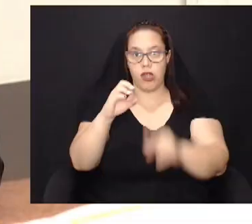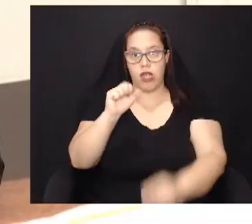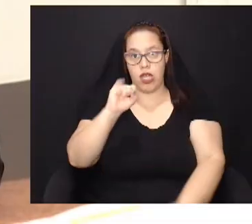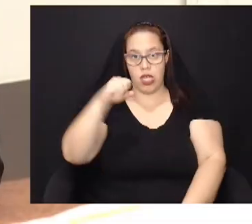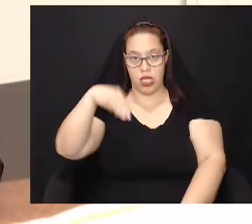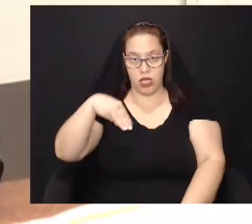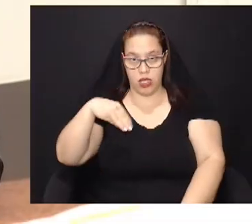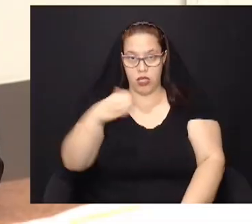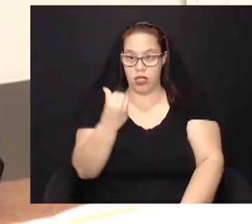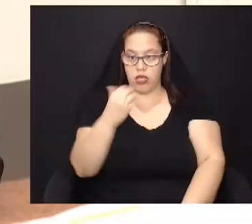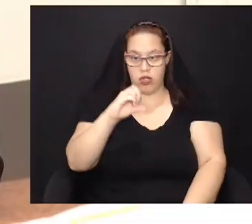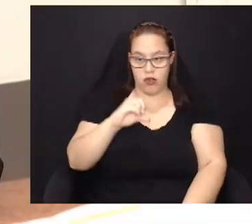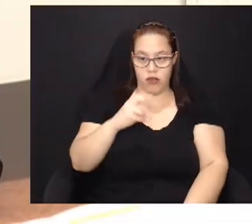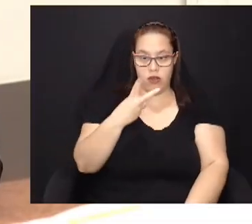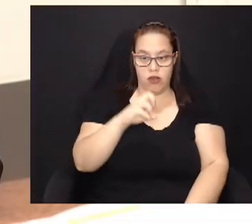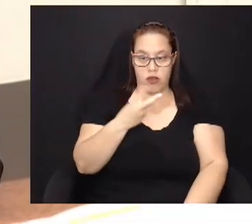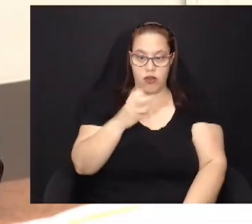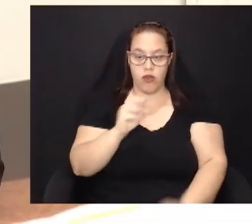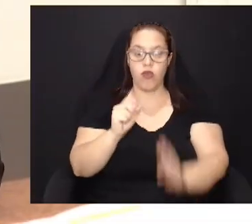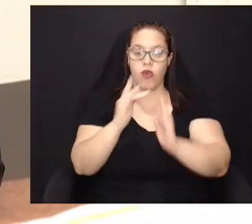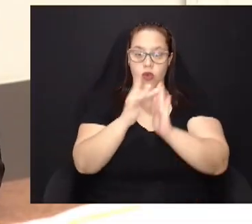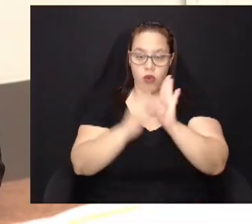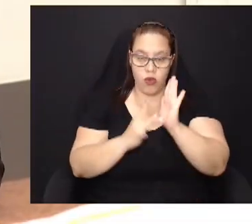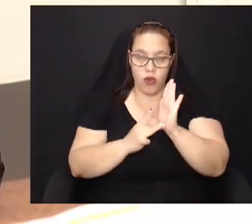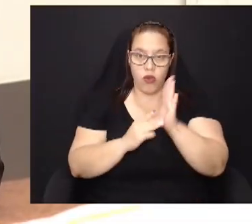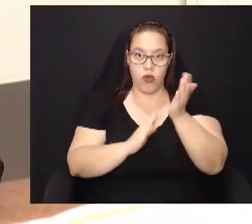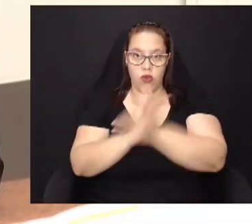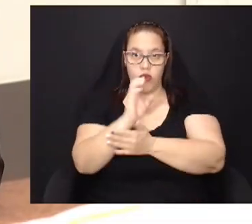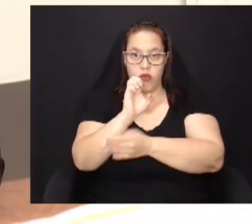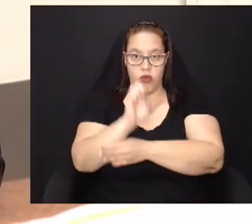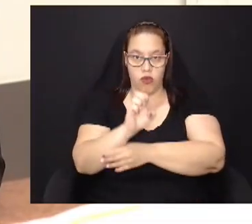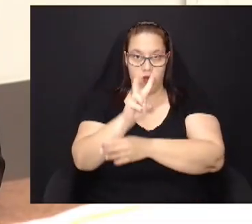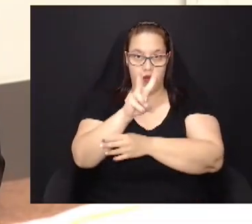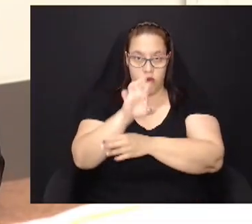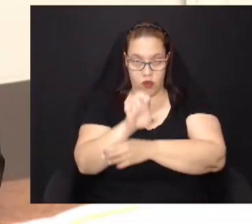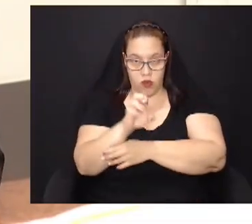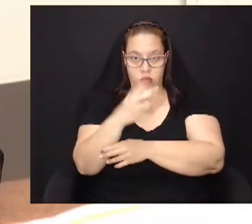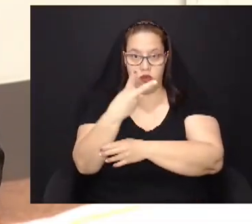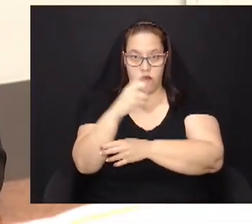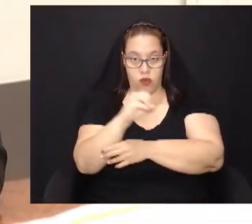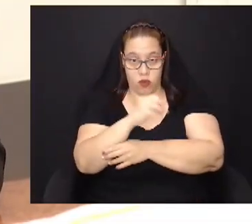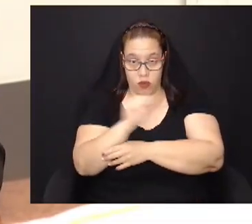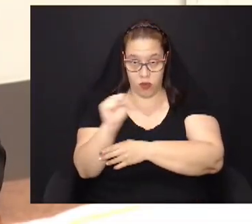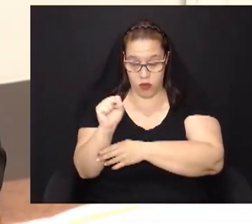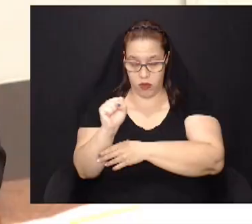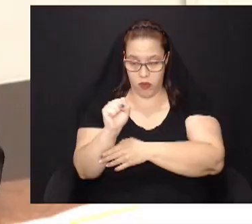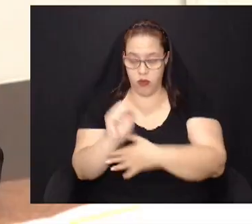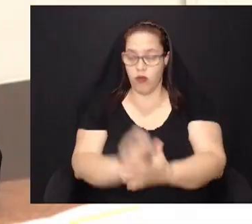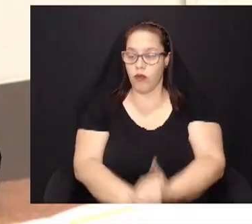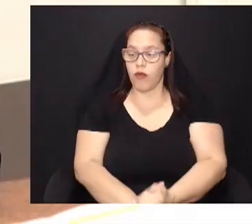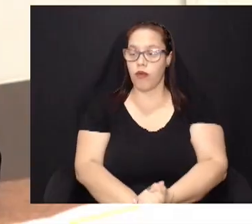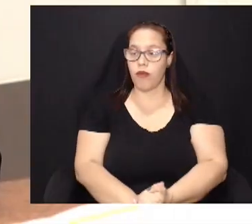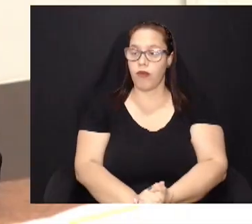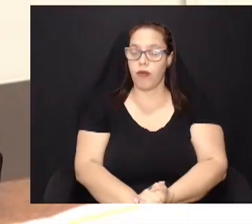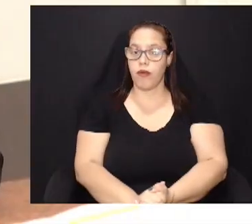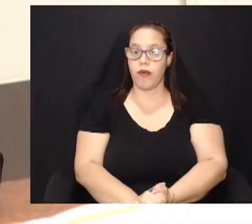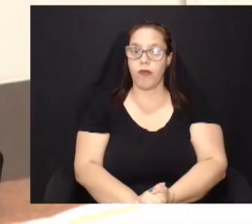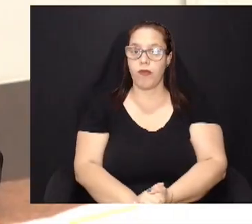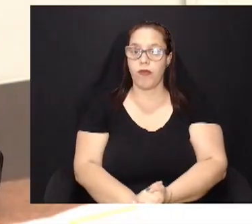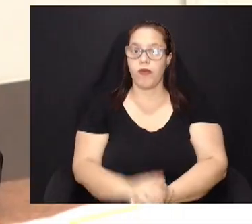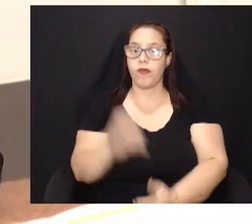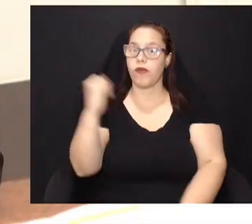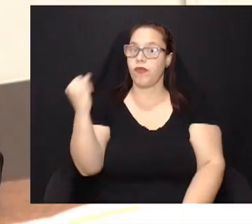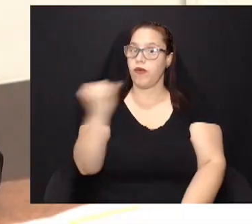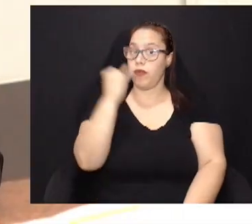69/2025, que vai apartar agora a aprovação do WAVE e vai tirar da Lei 208. E o importante da